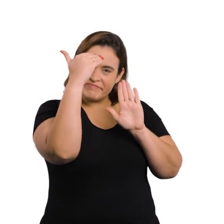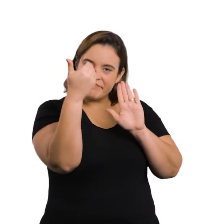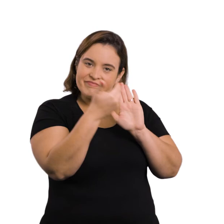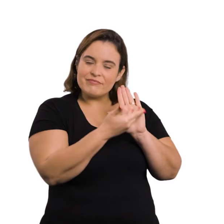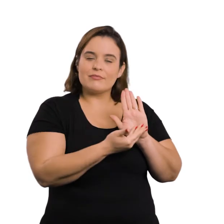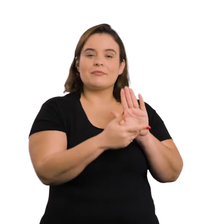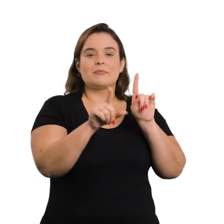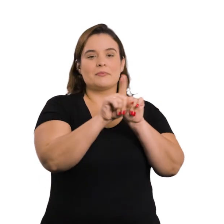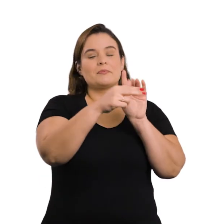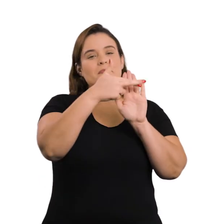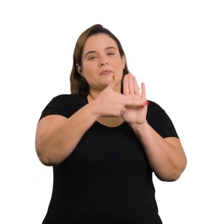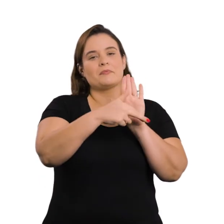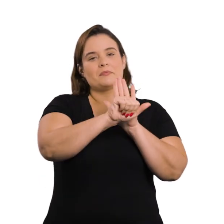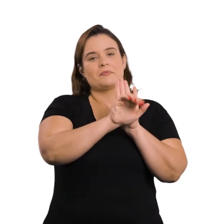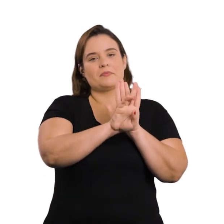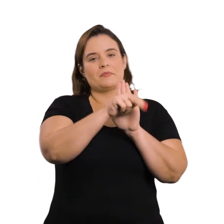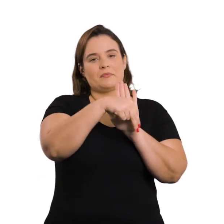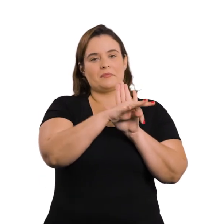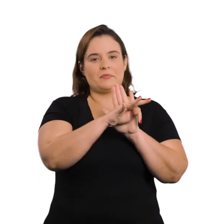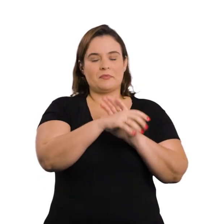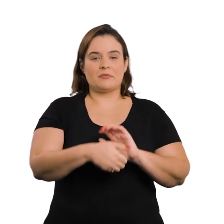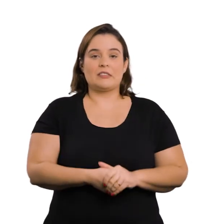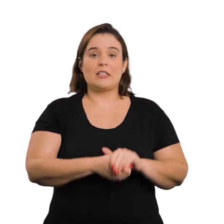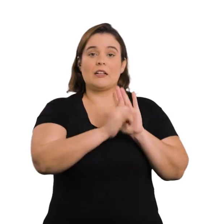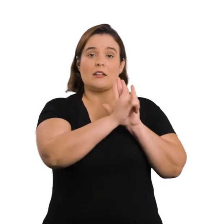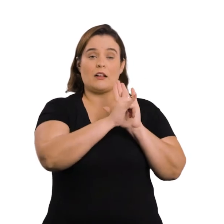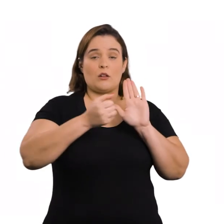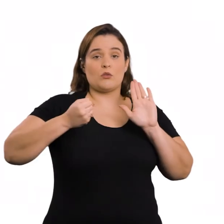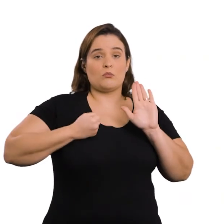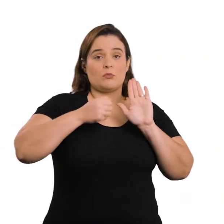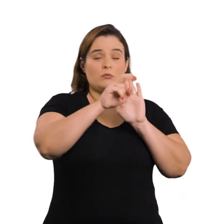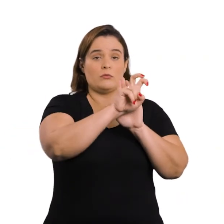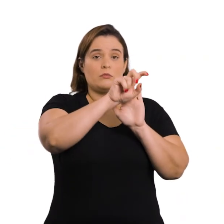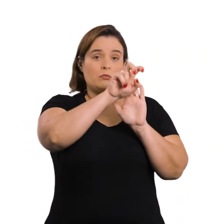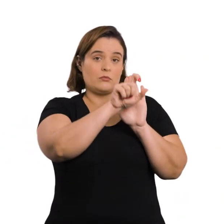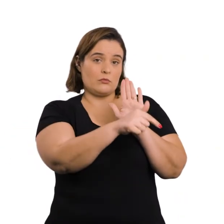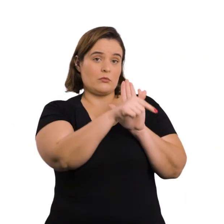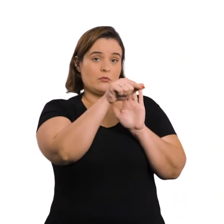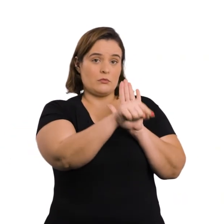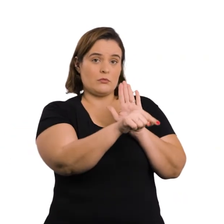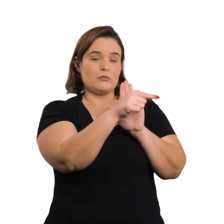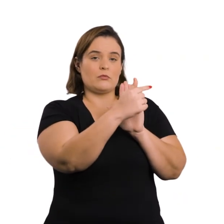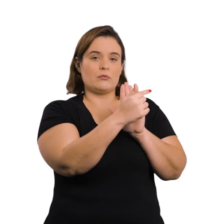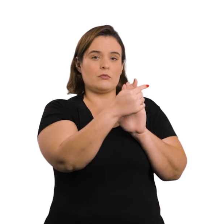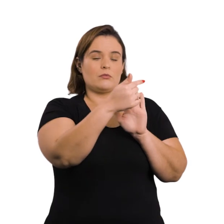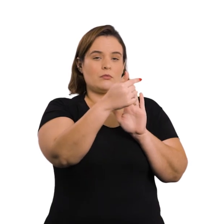a legislação e as normas ABNT. Decreto Municipal número